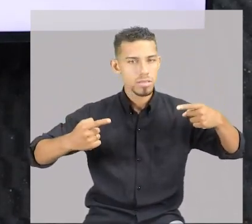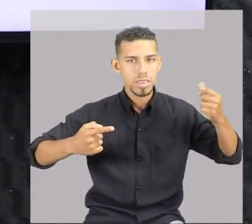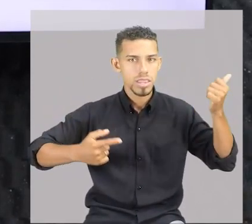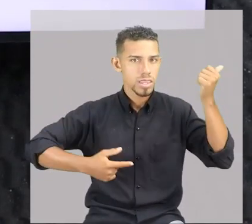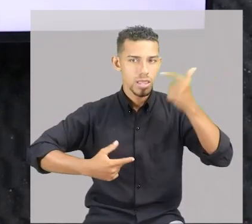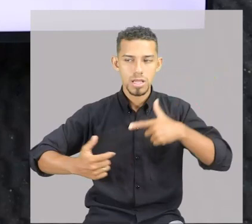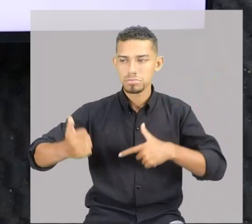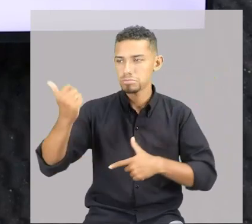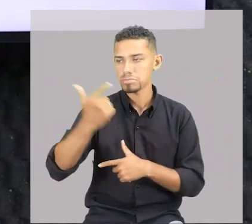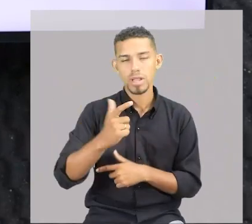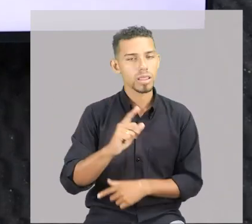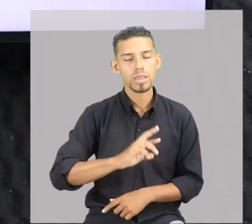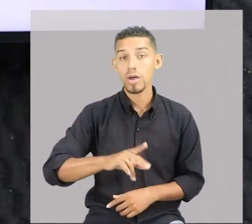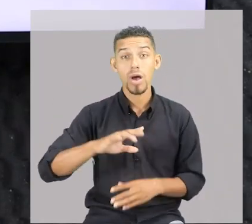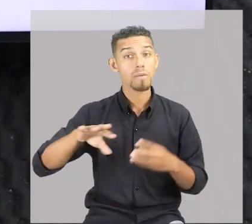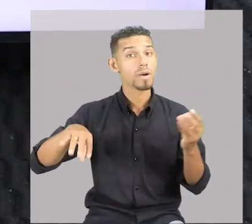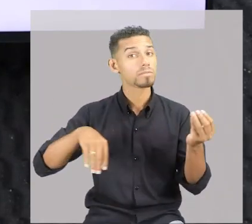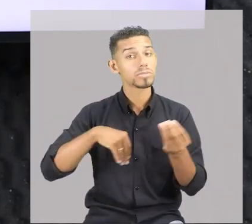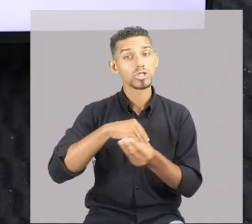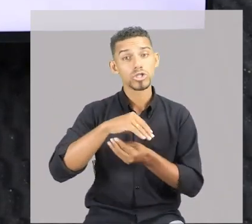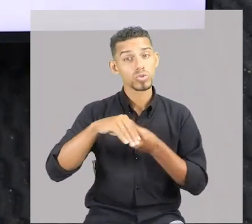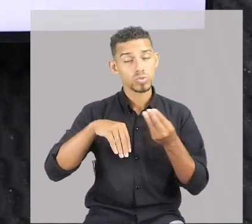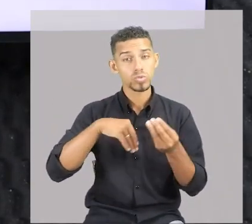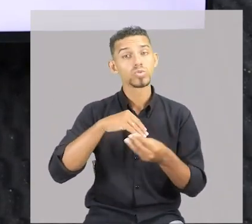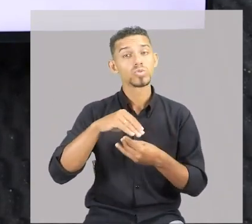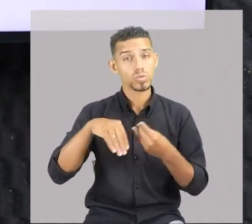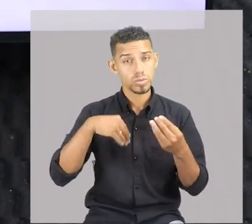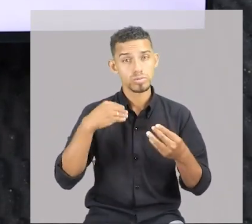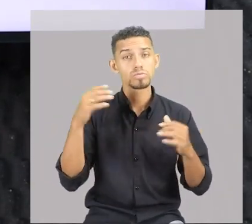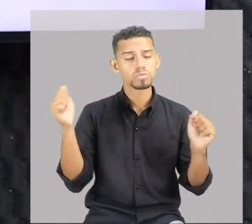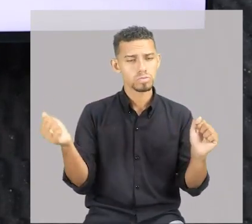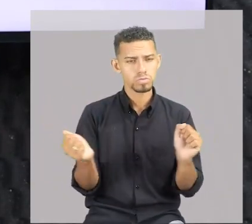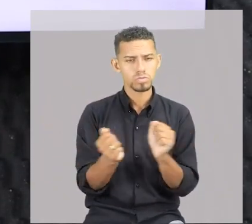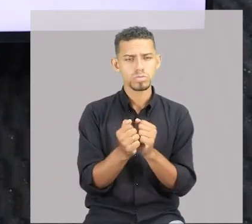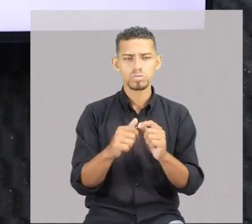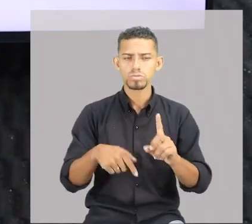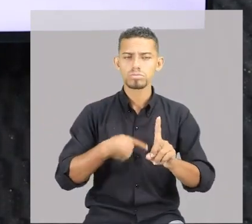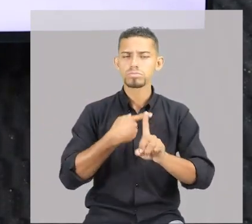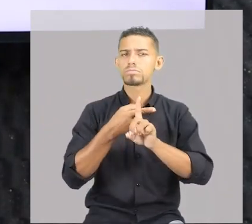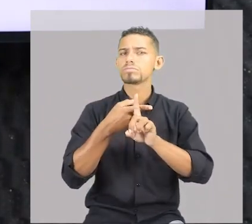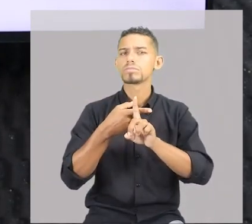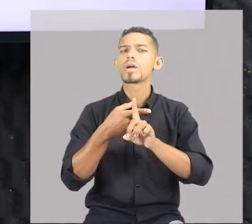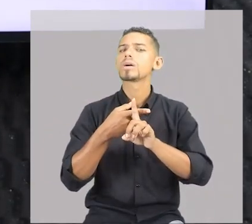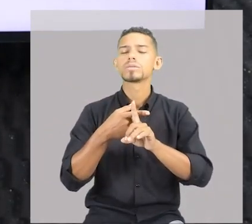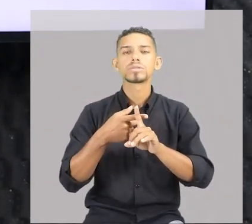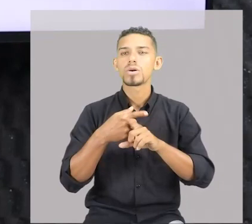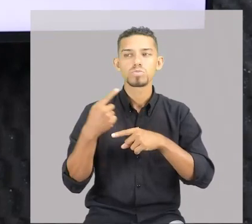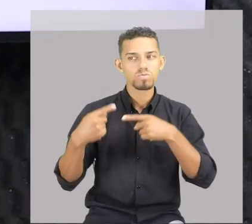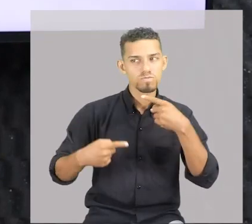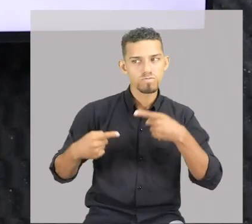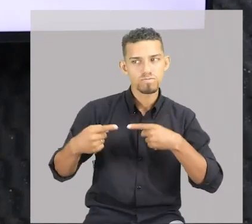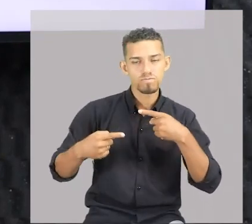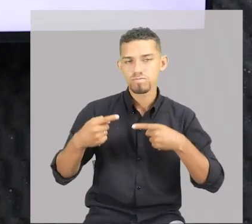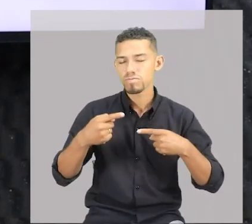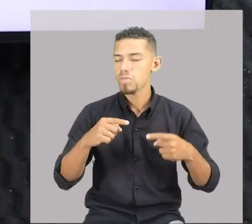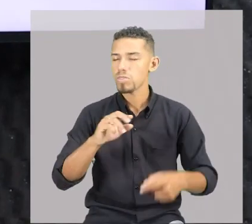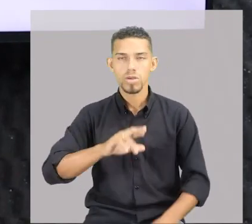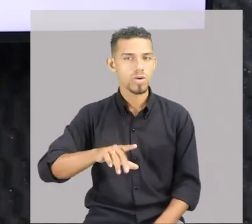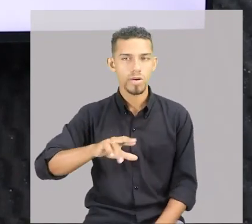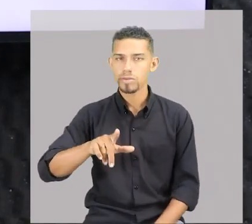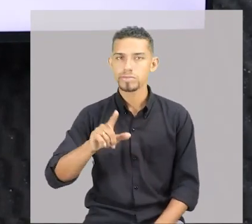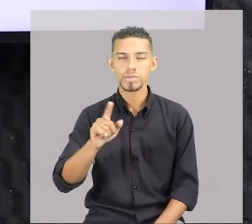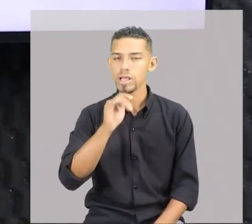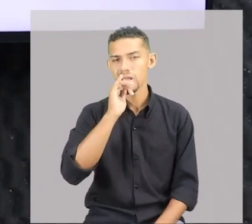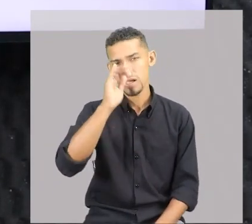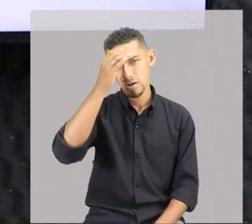uma mistura de elementos culturais, né? Formando algo novo e não competindo entre elas. Até porque essa ideia